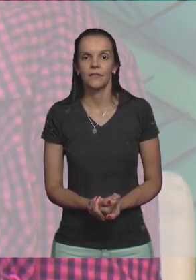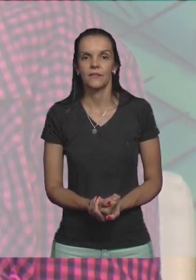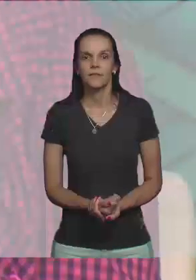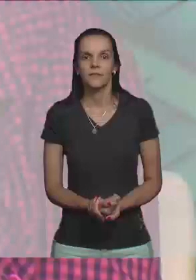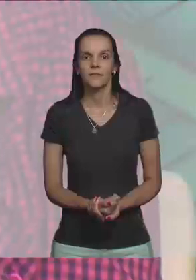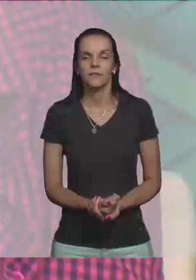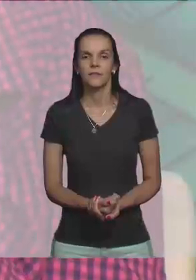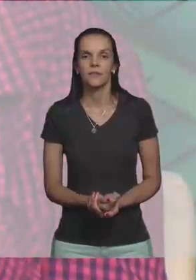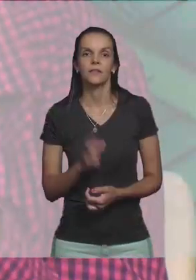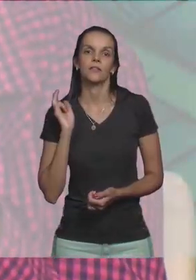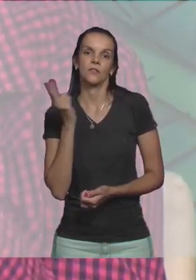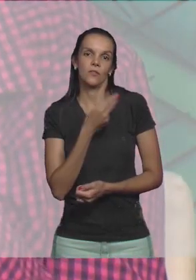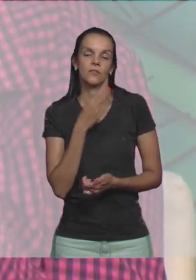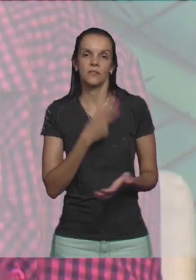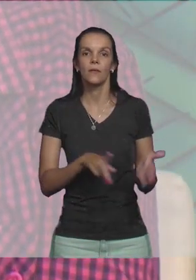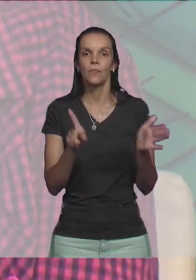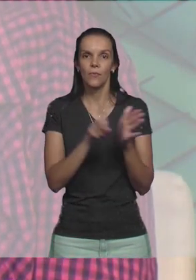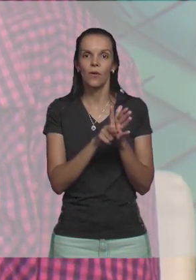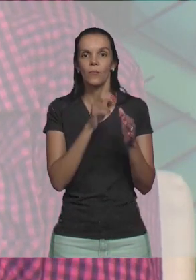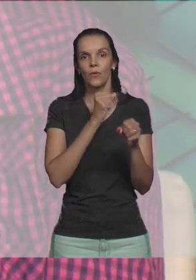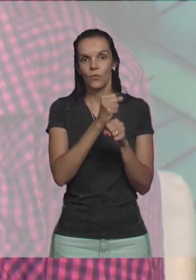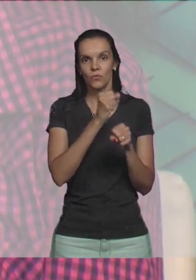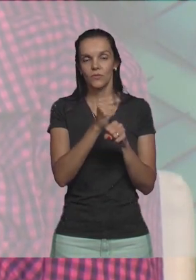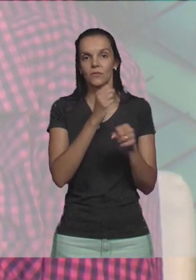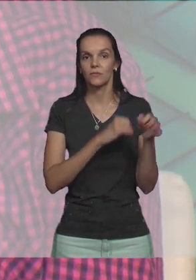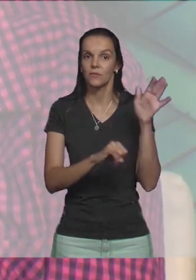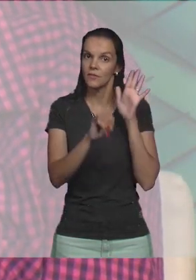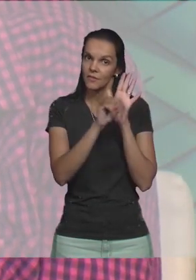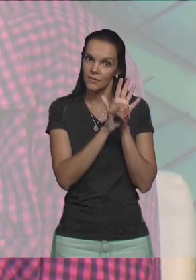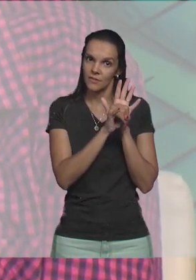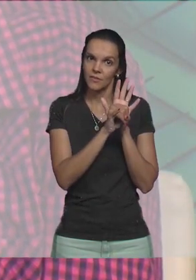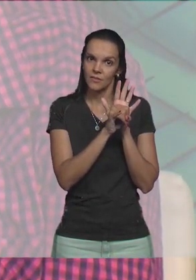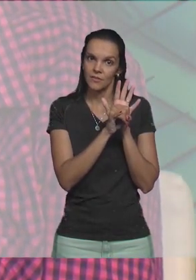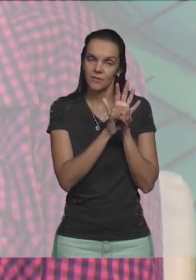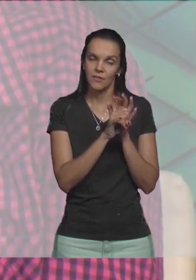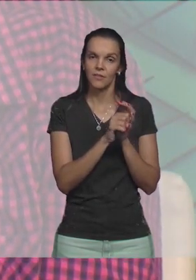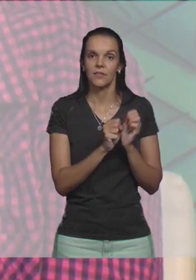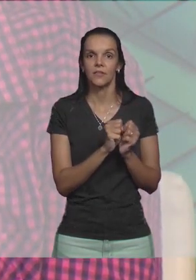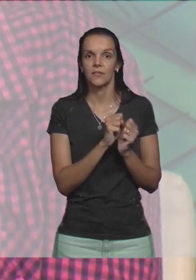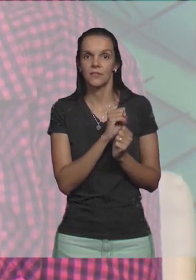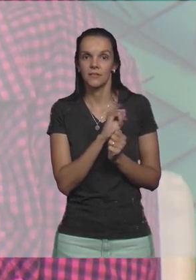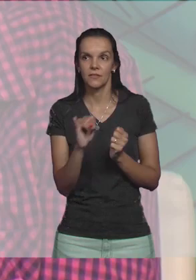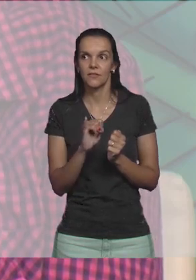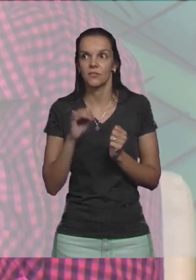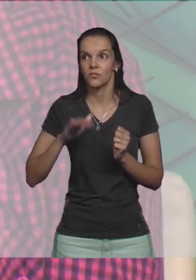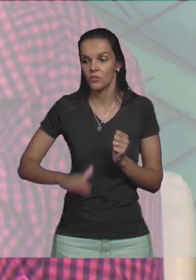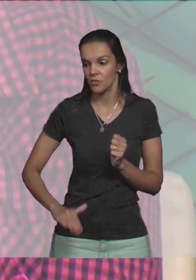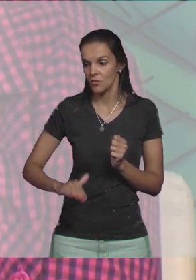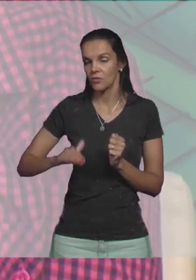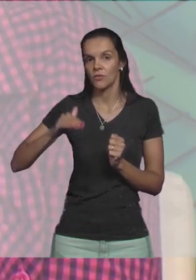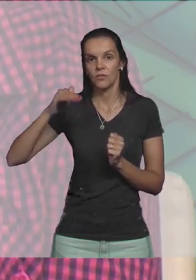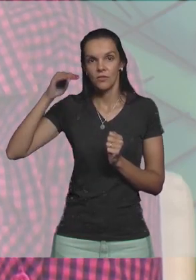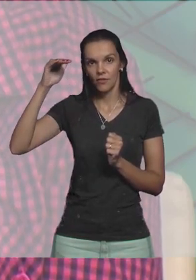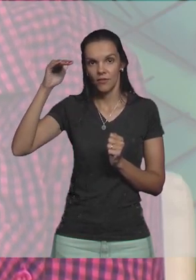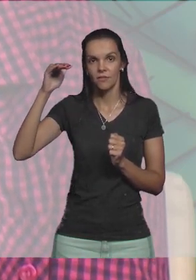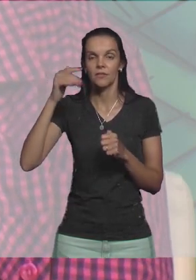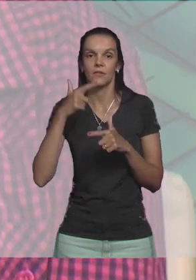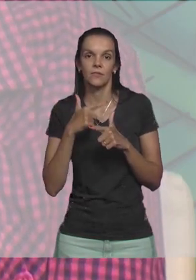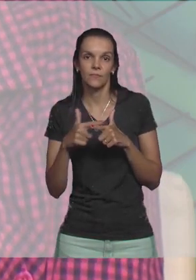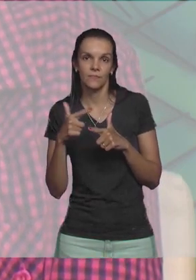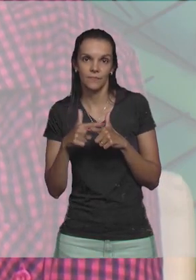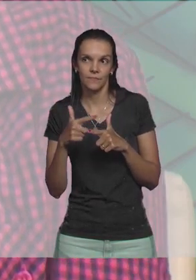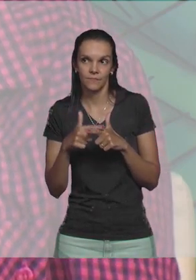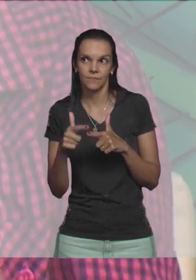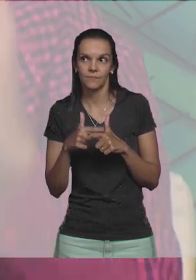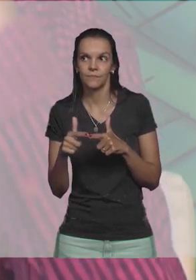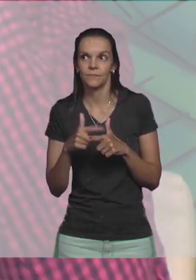a nossa própria construção de identidade. E isso, se a gente for pensar desde criança, ela é muito problemático. A gente